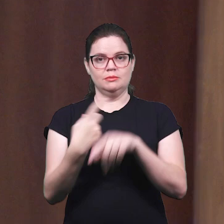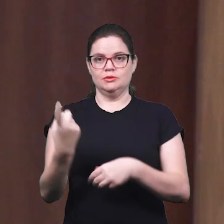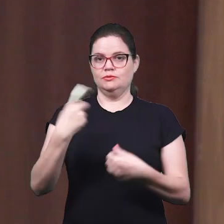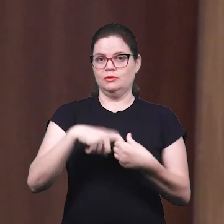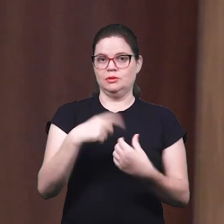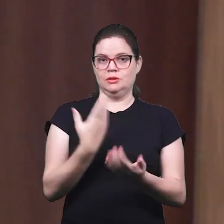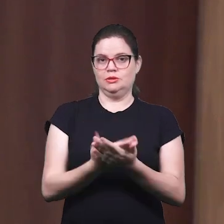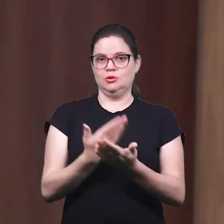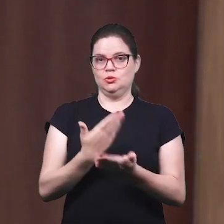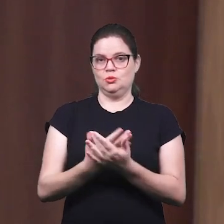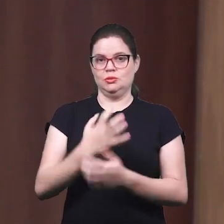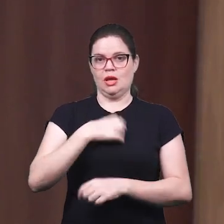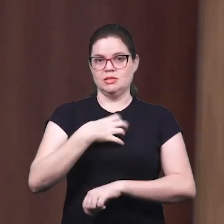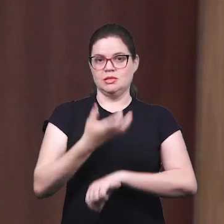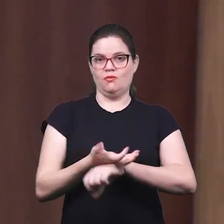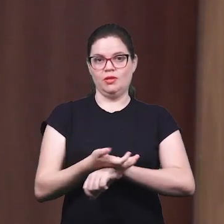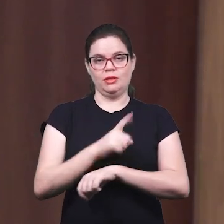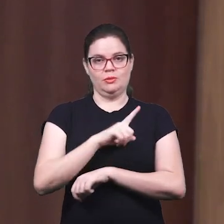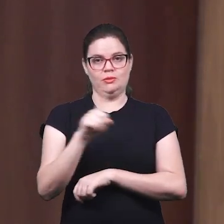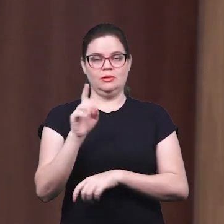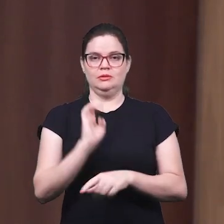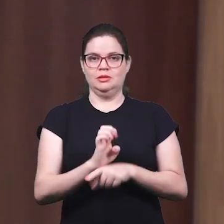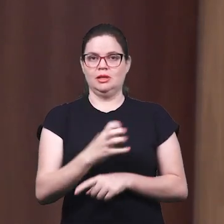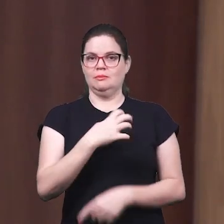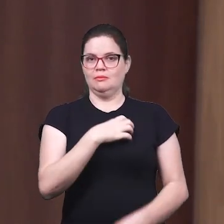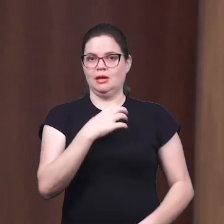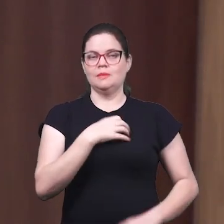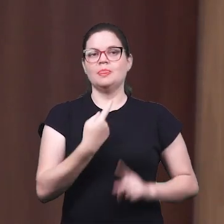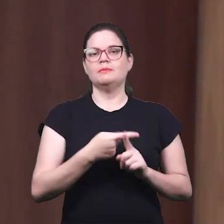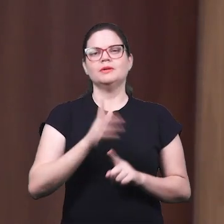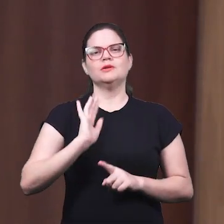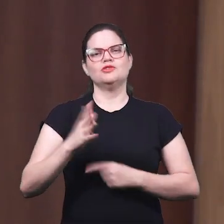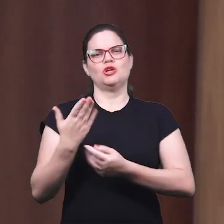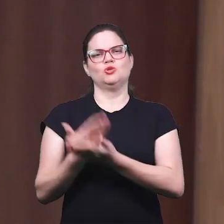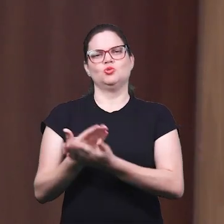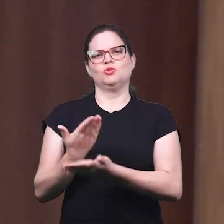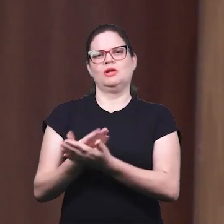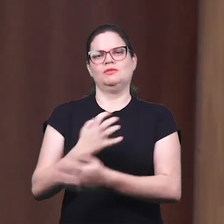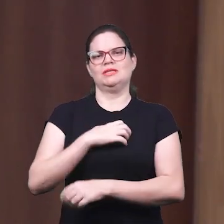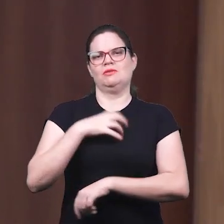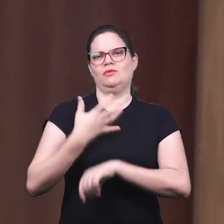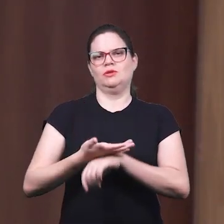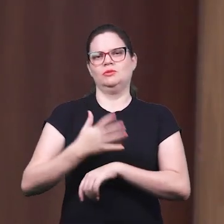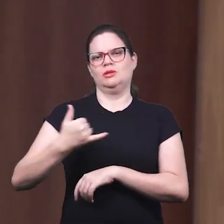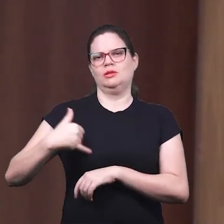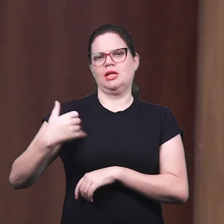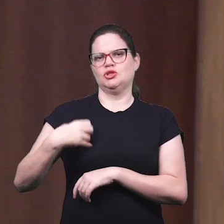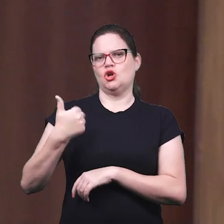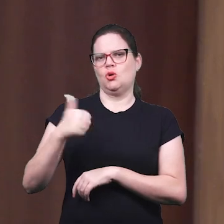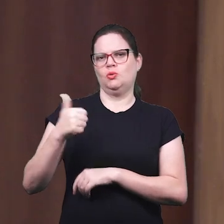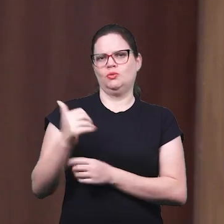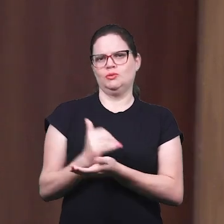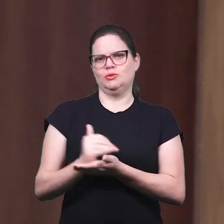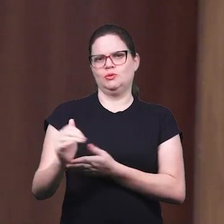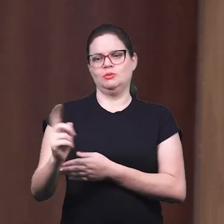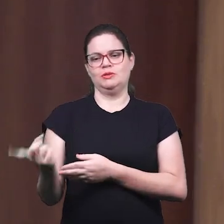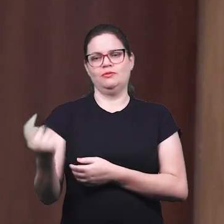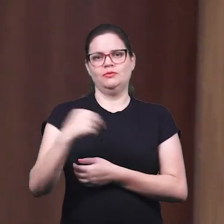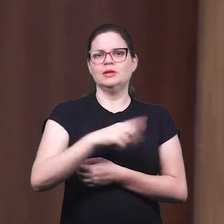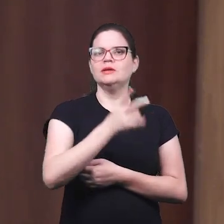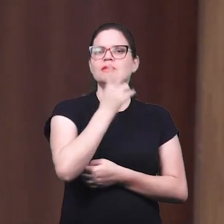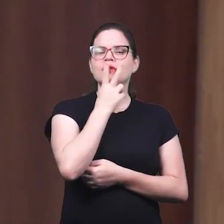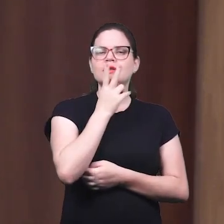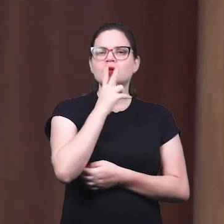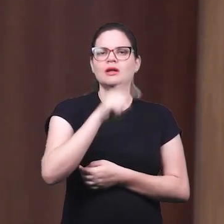Salvador. Porque já estava estudando em Salvador desde os 11 anos de idade, né? De 11 a 15 eu fui interno, colégio salesiano, depois fiz